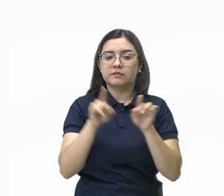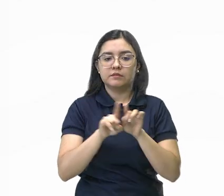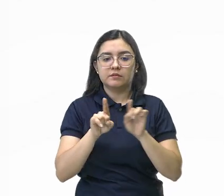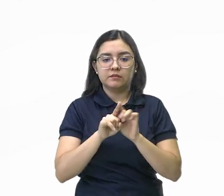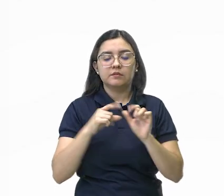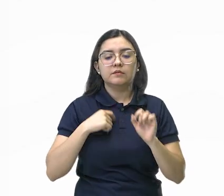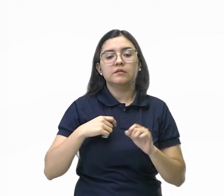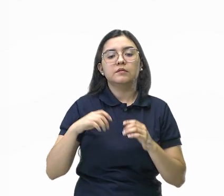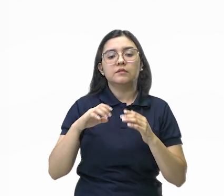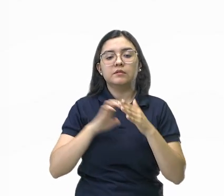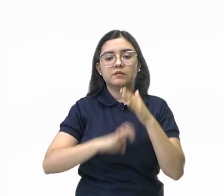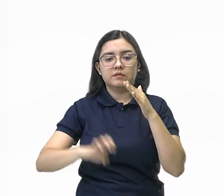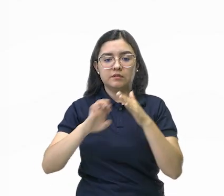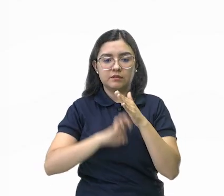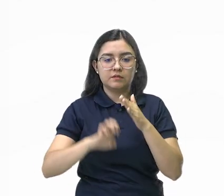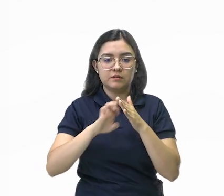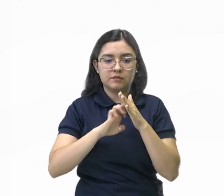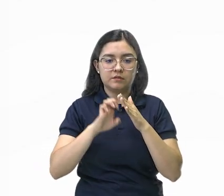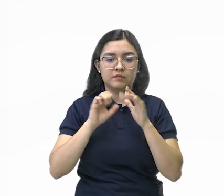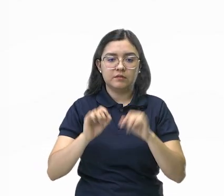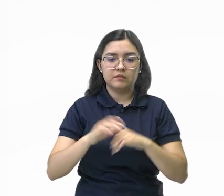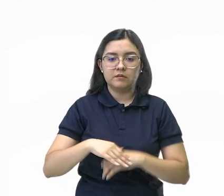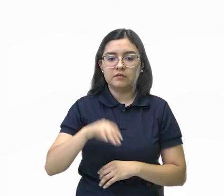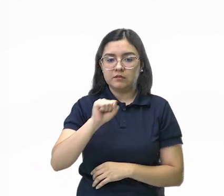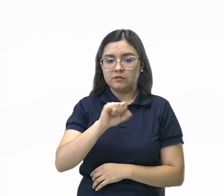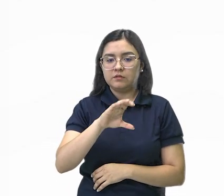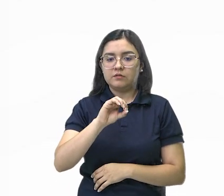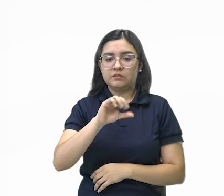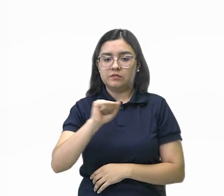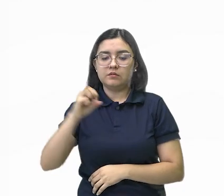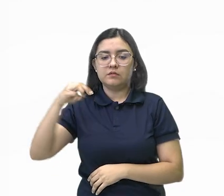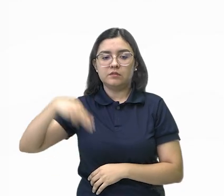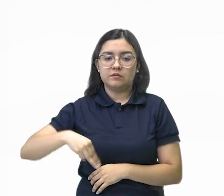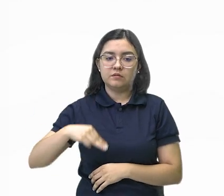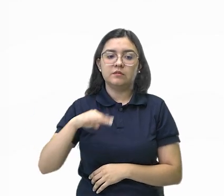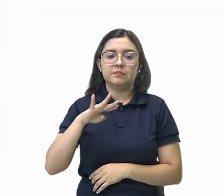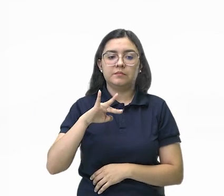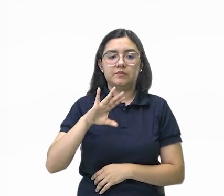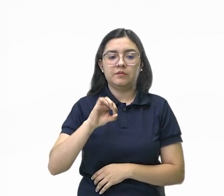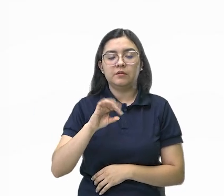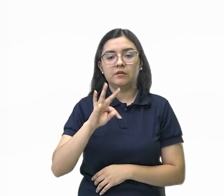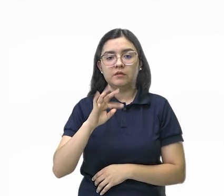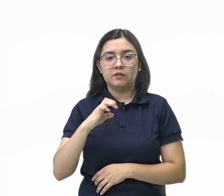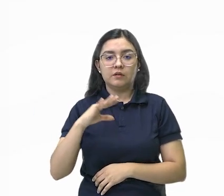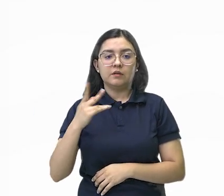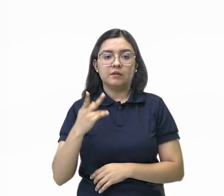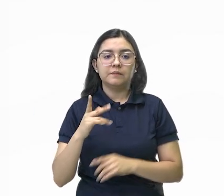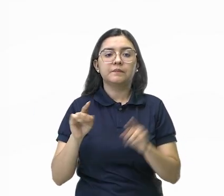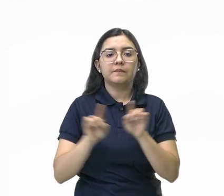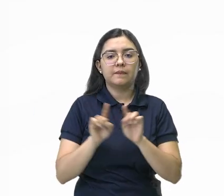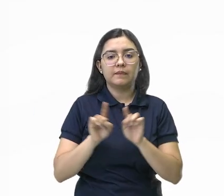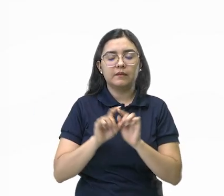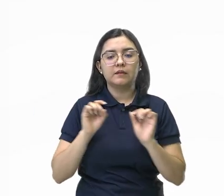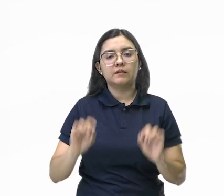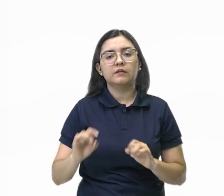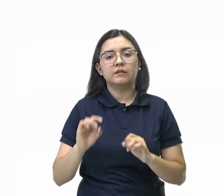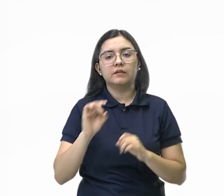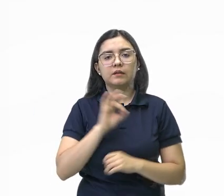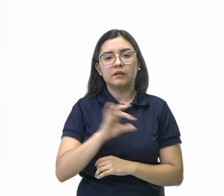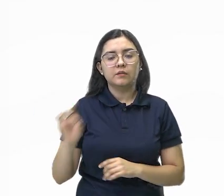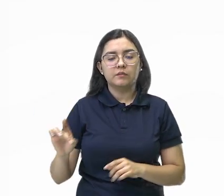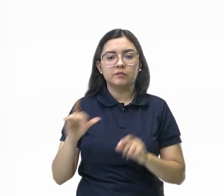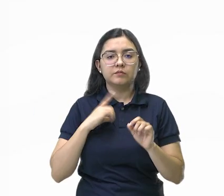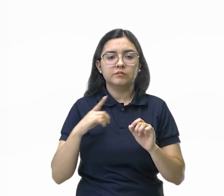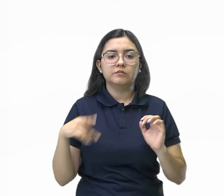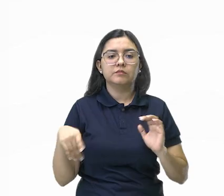das empresas como a Soam Biotech, que é uma empresa da Coreia do Sul, né, cada um com os